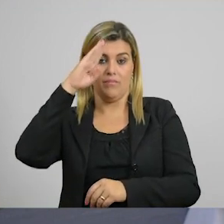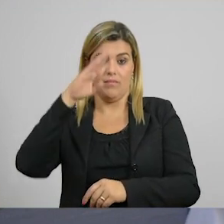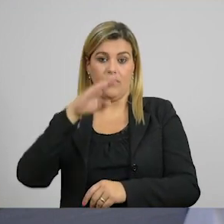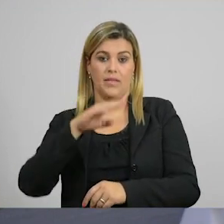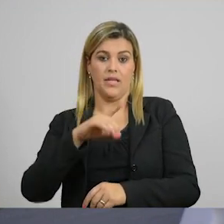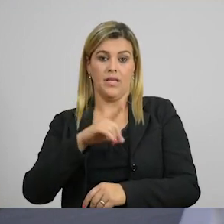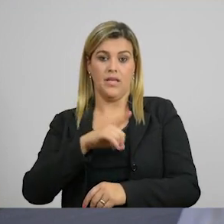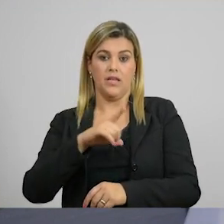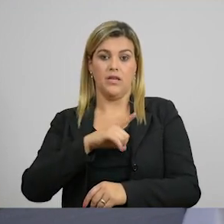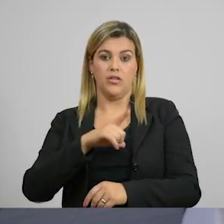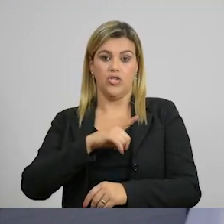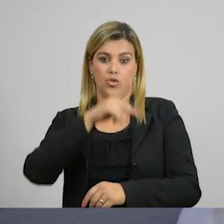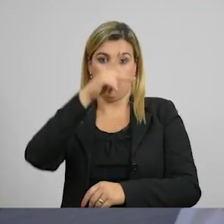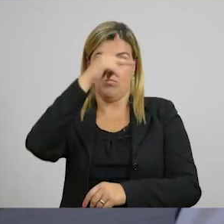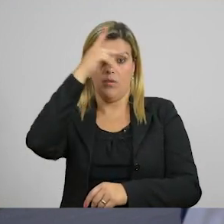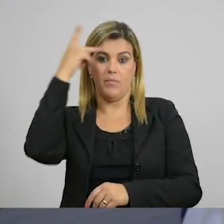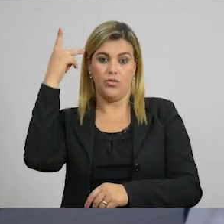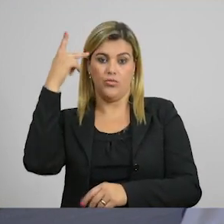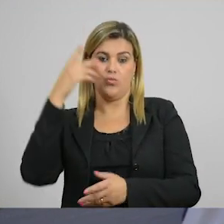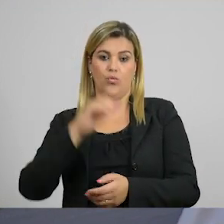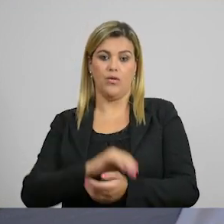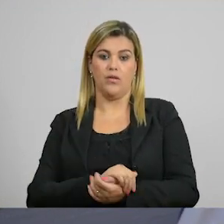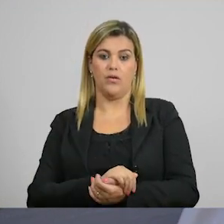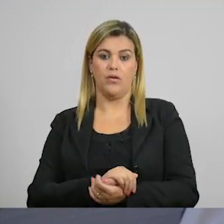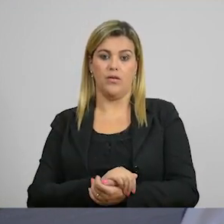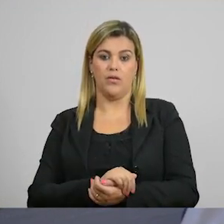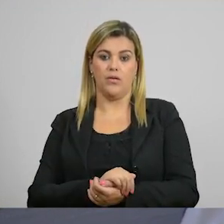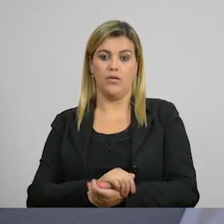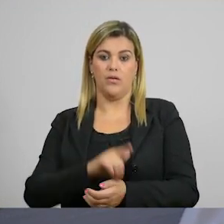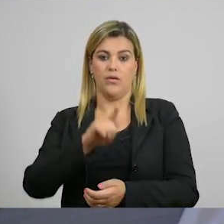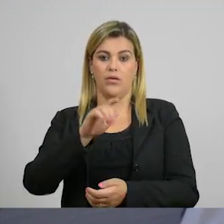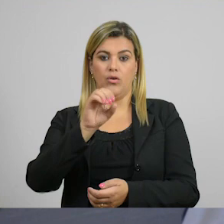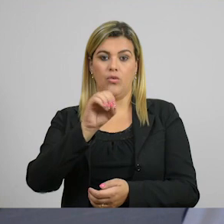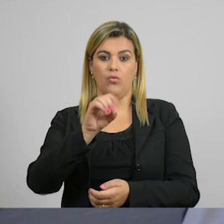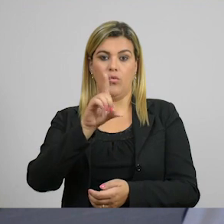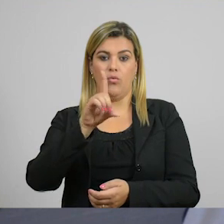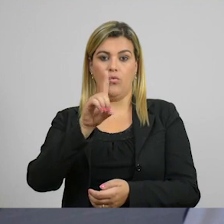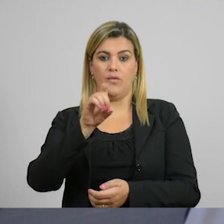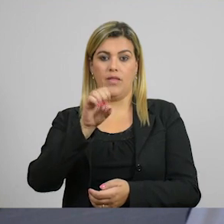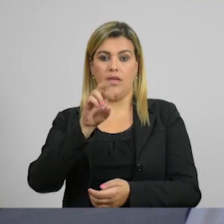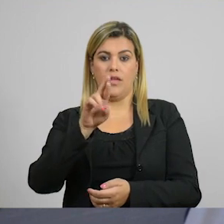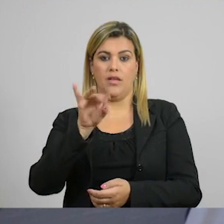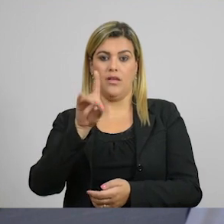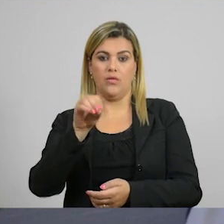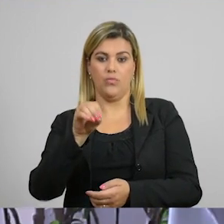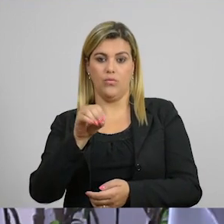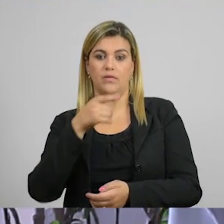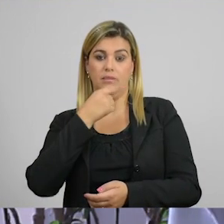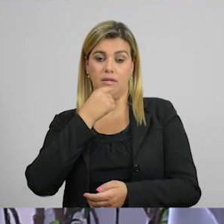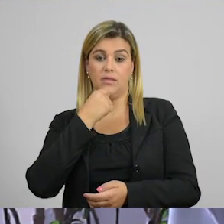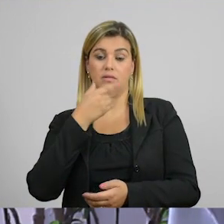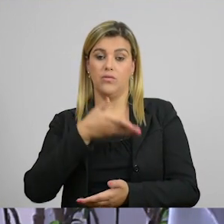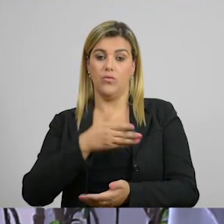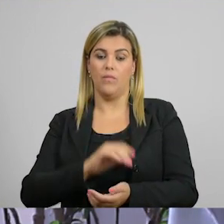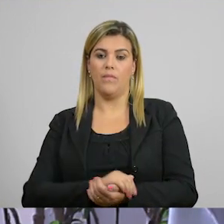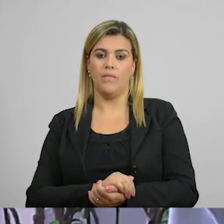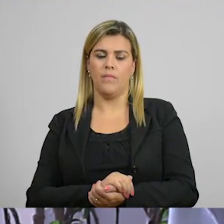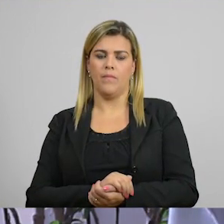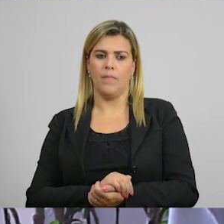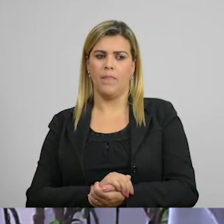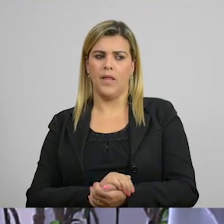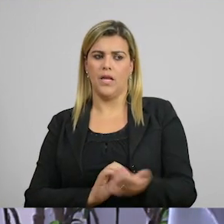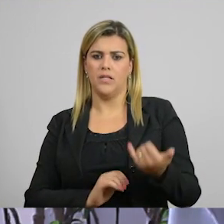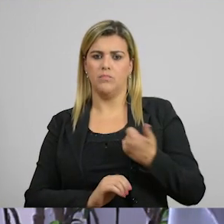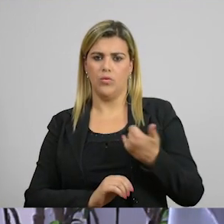E tinha uma figura dentro do governo militar que se chamava-se Golbery Couto e Silva. Um belo dia